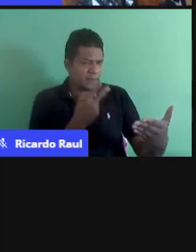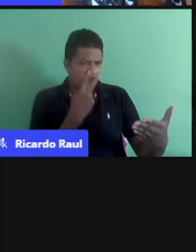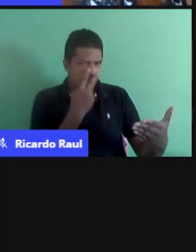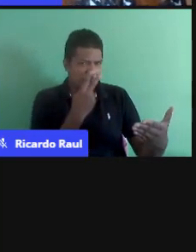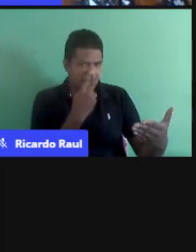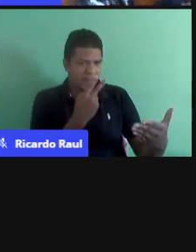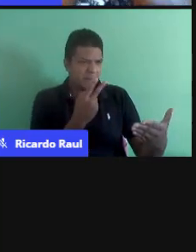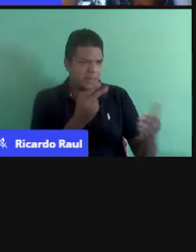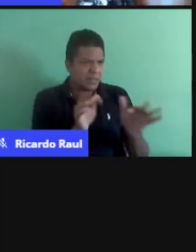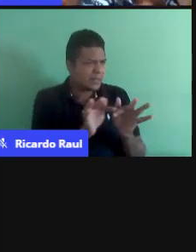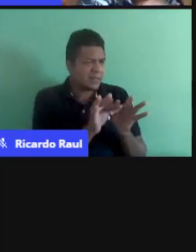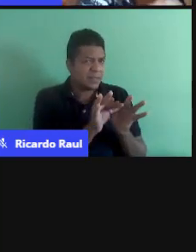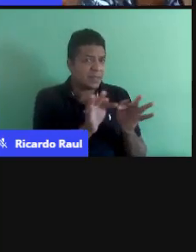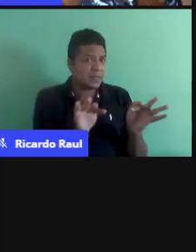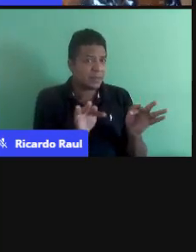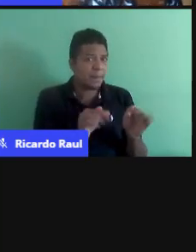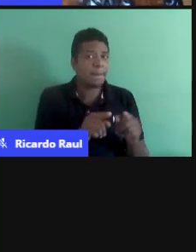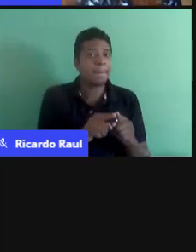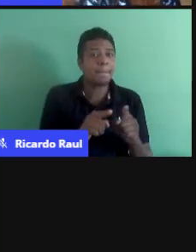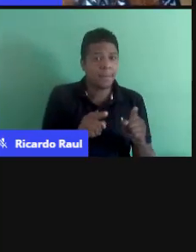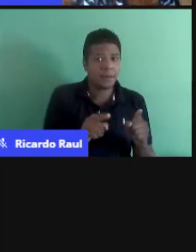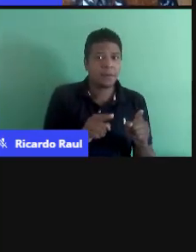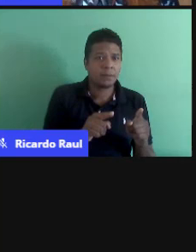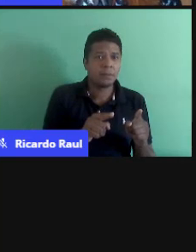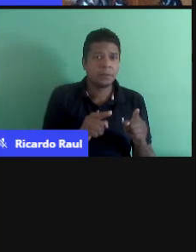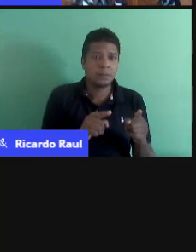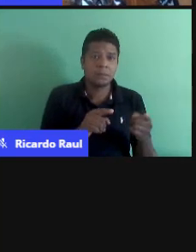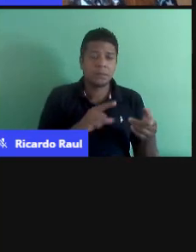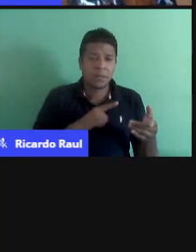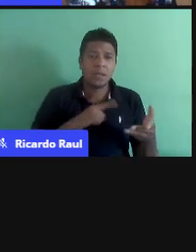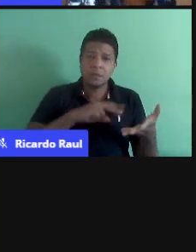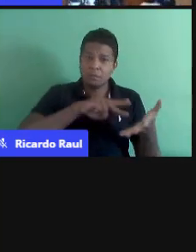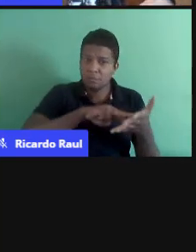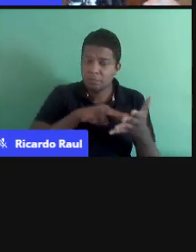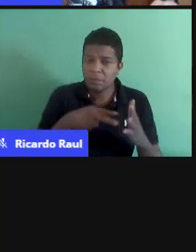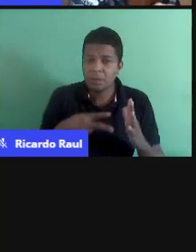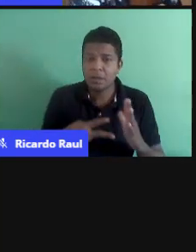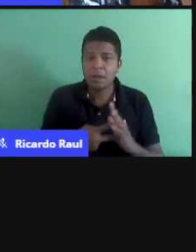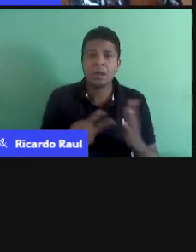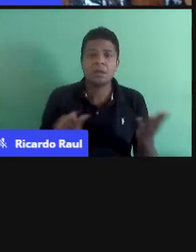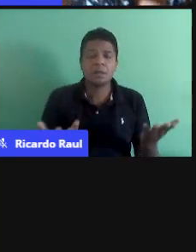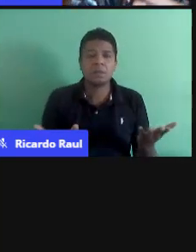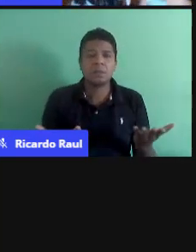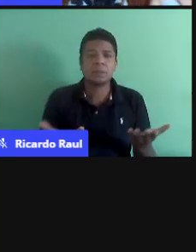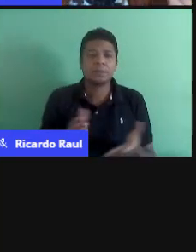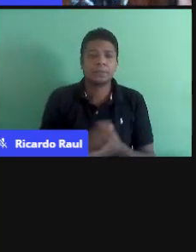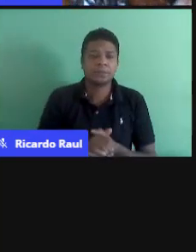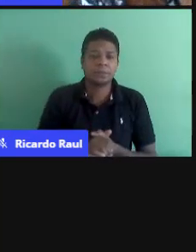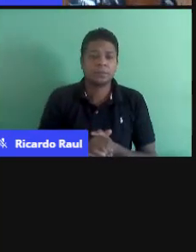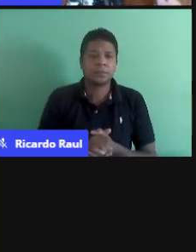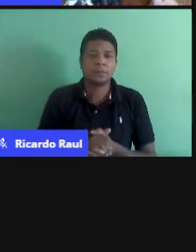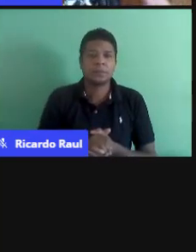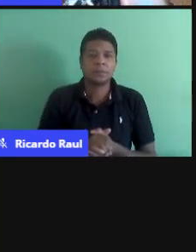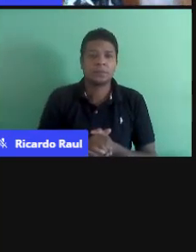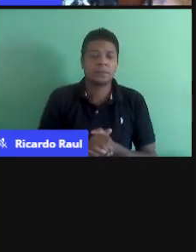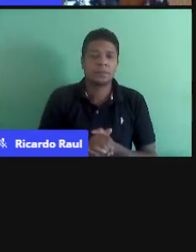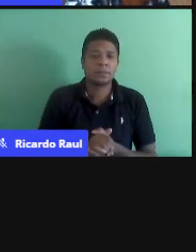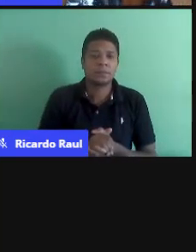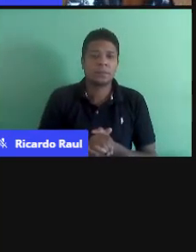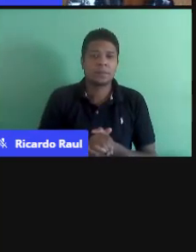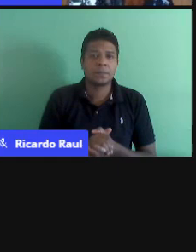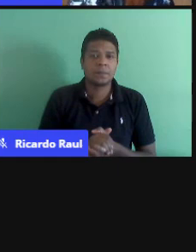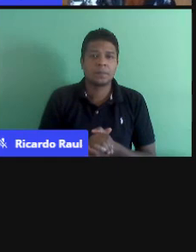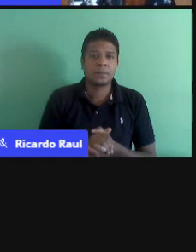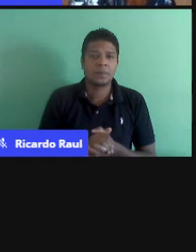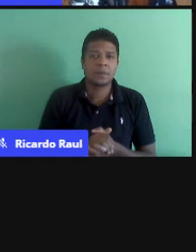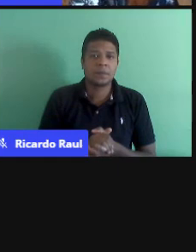pergunta simples, mas ela também vem carregada de significados, né? Então, não é recomendável fazer esse